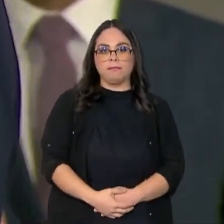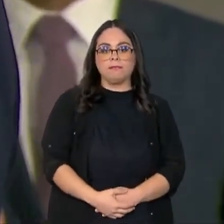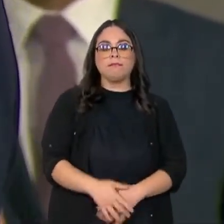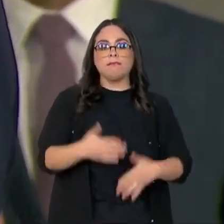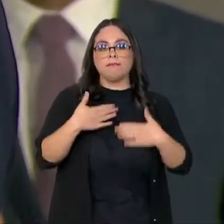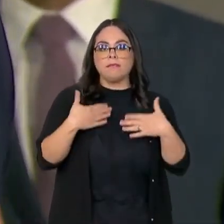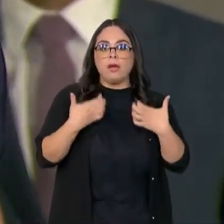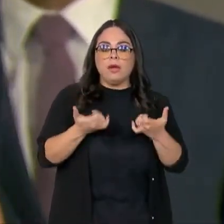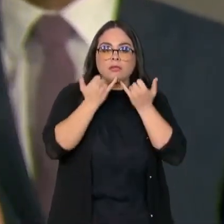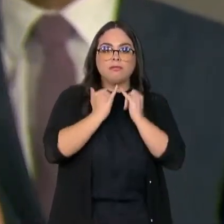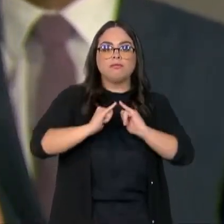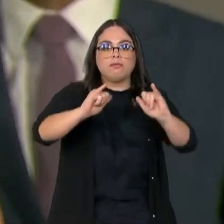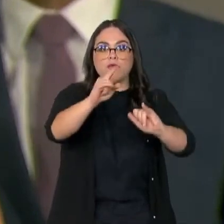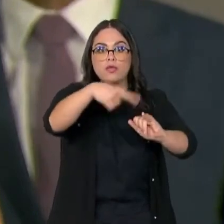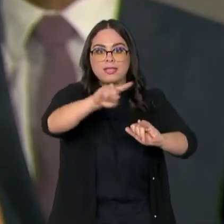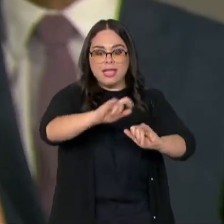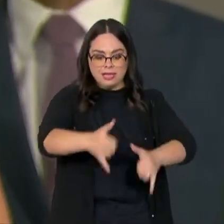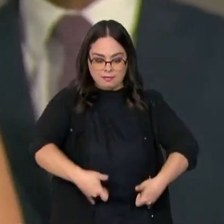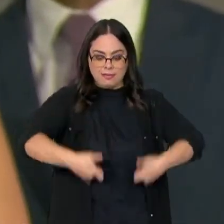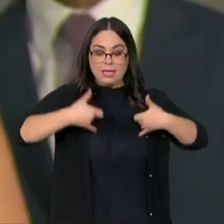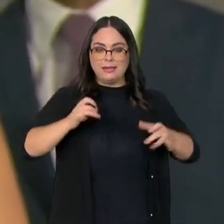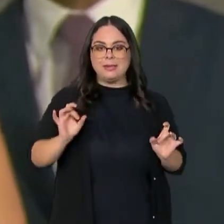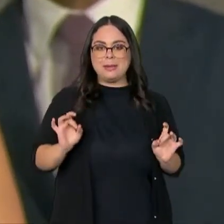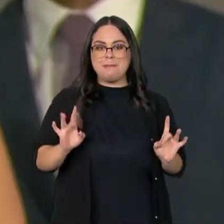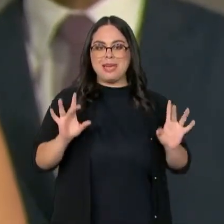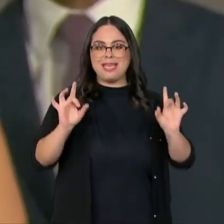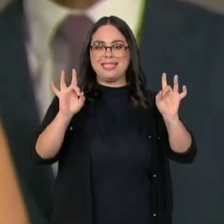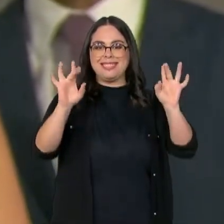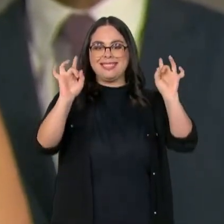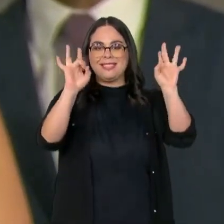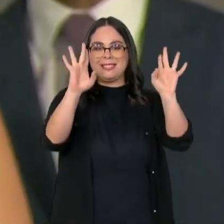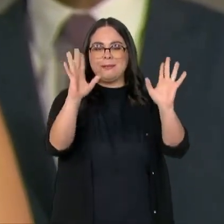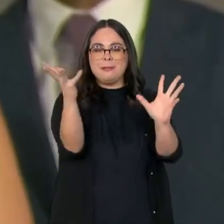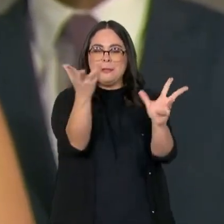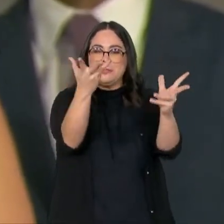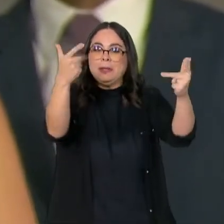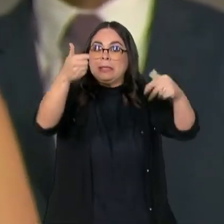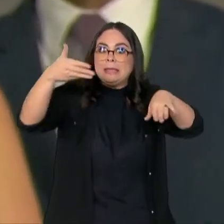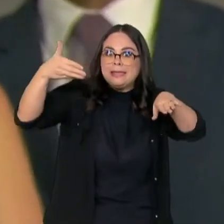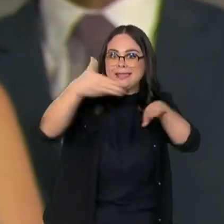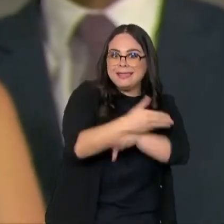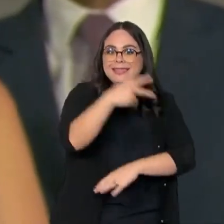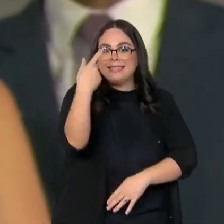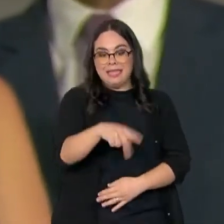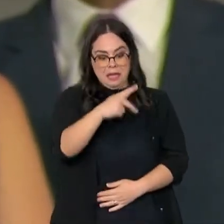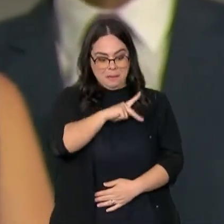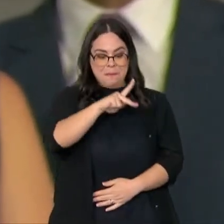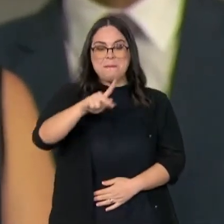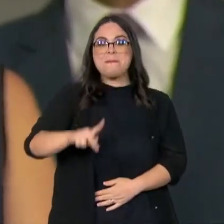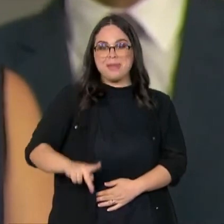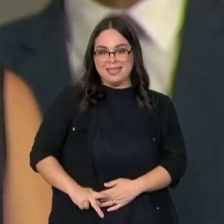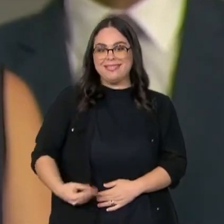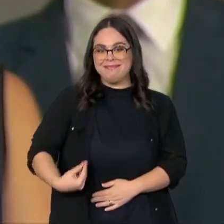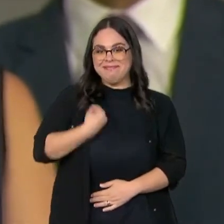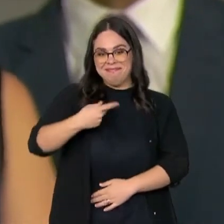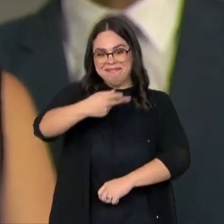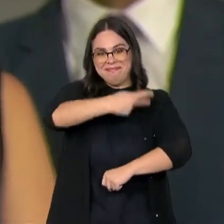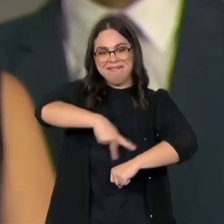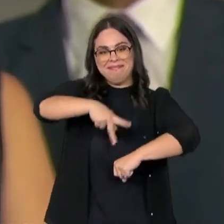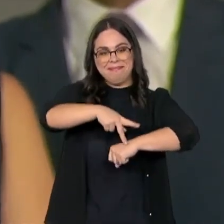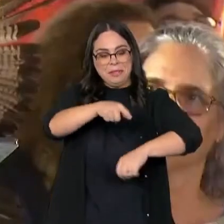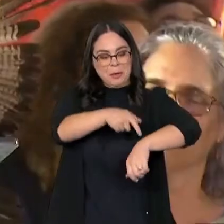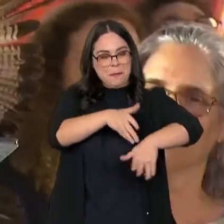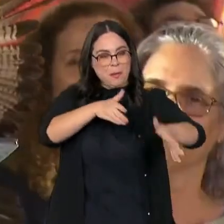Quero dizer para vocês que é um privilégio extraordinário participar como presidente da República desse momento